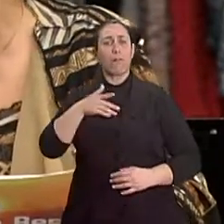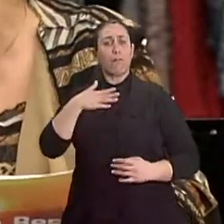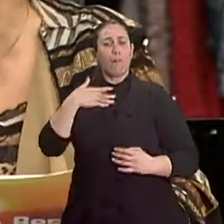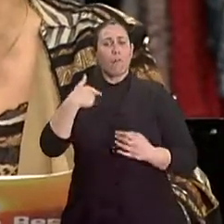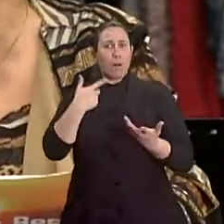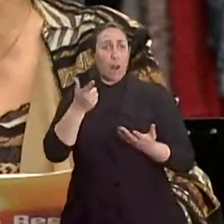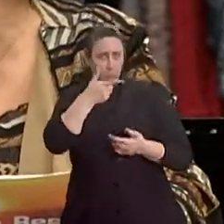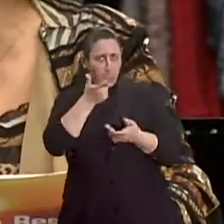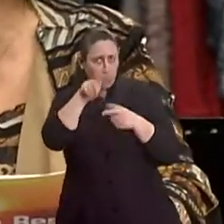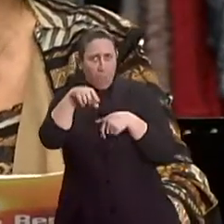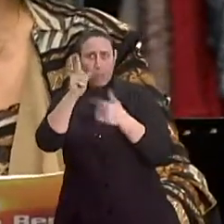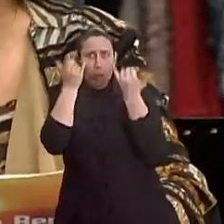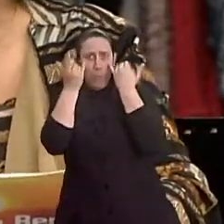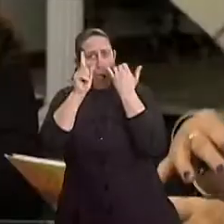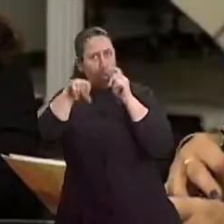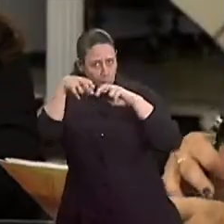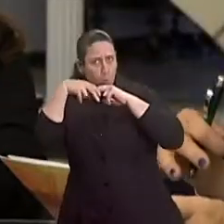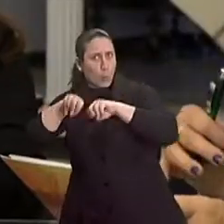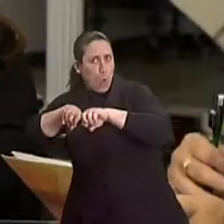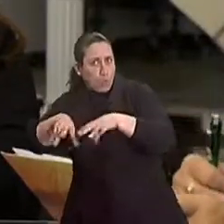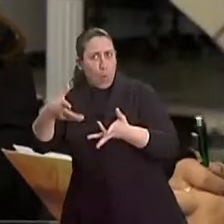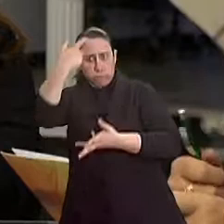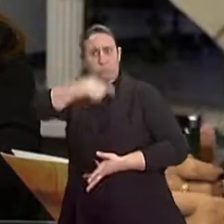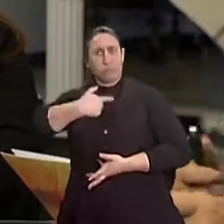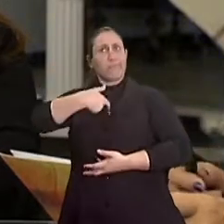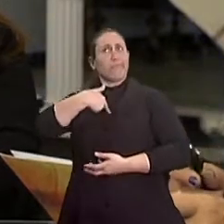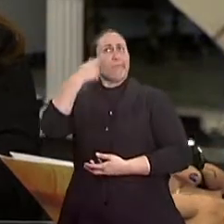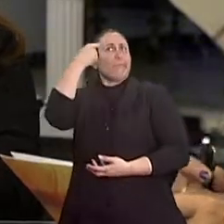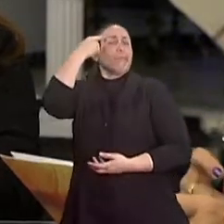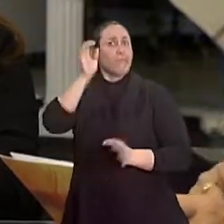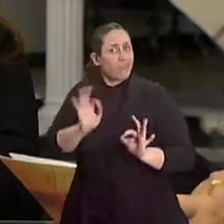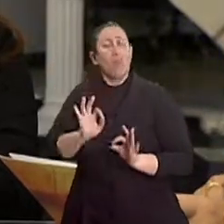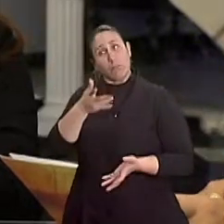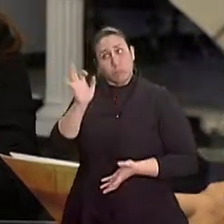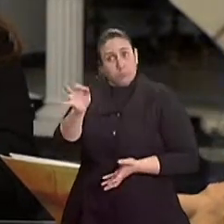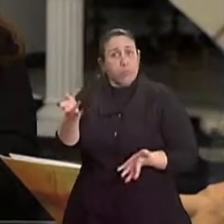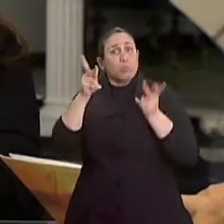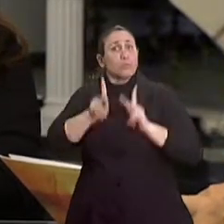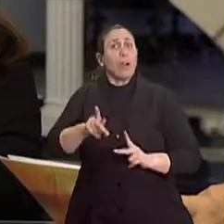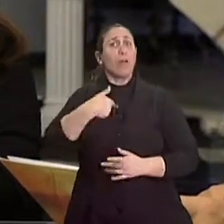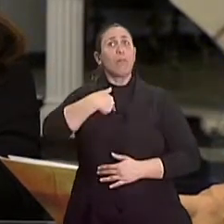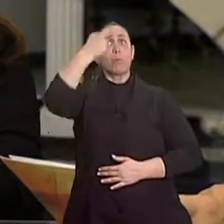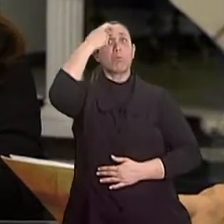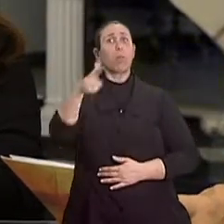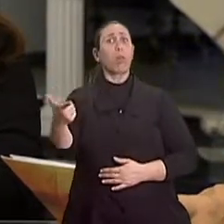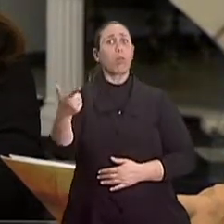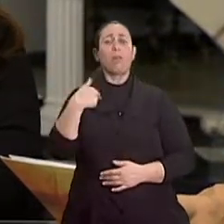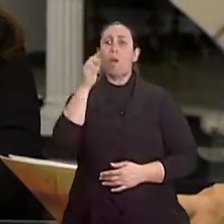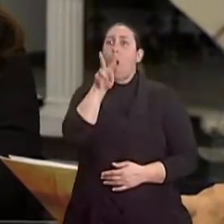à educação, então, ao que ela acha que... É, ela acha que tudo que está sendo mostrado para ela, ela tem que usar. Uhum.